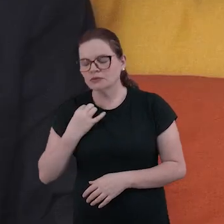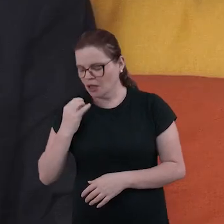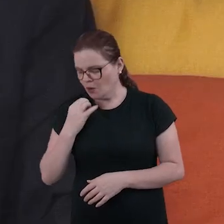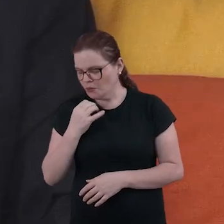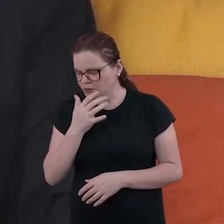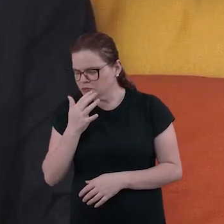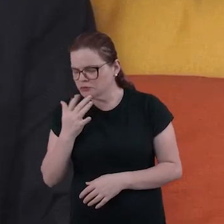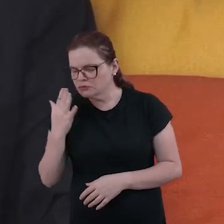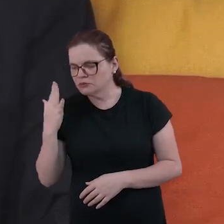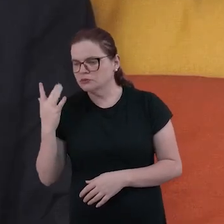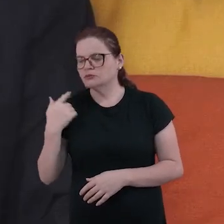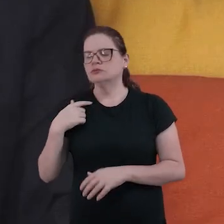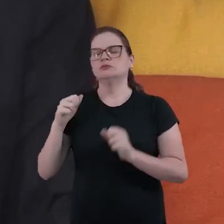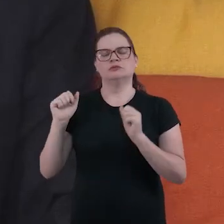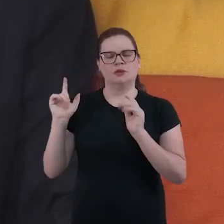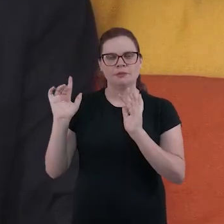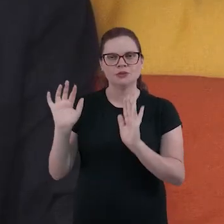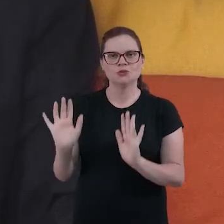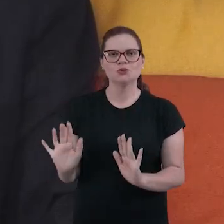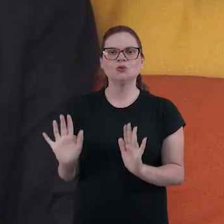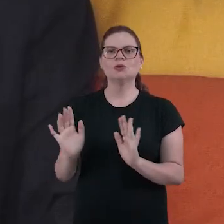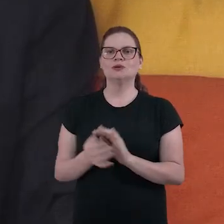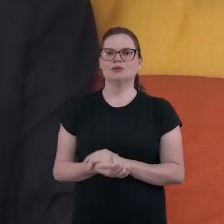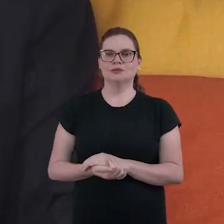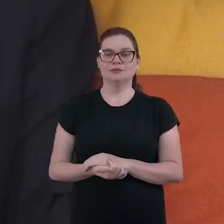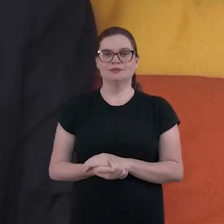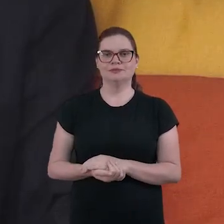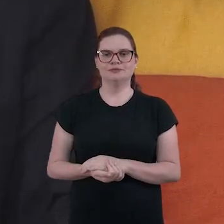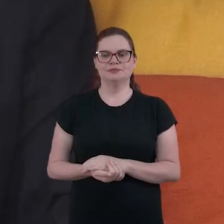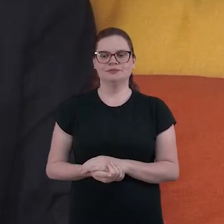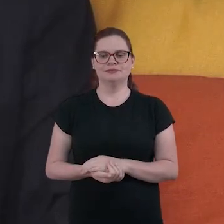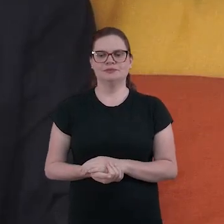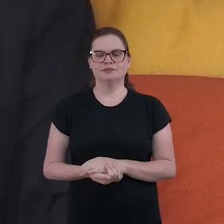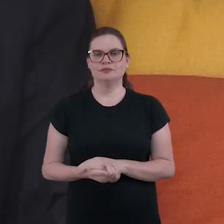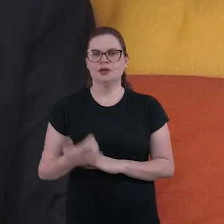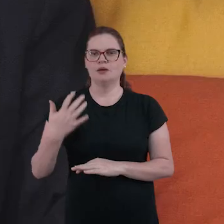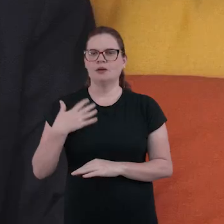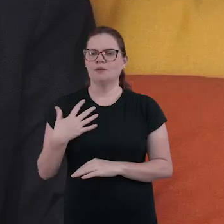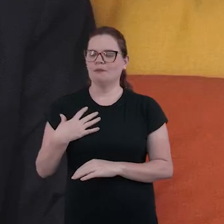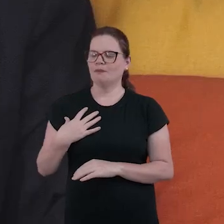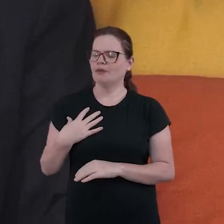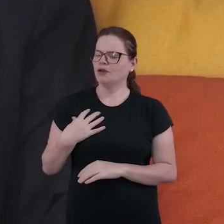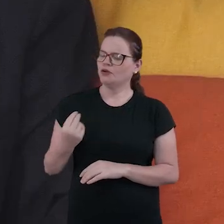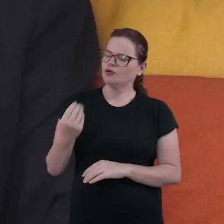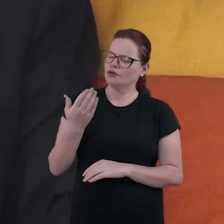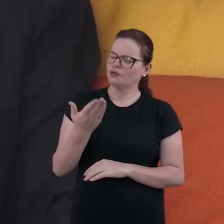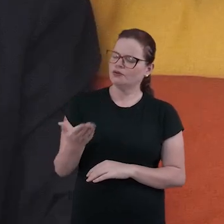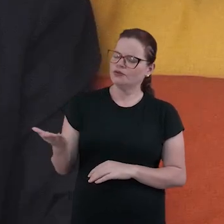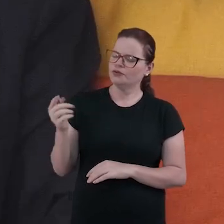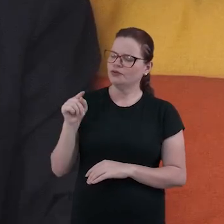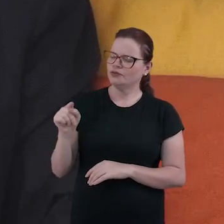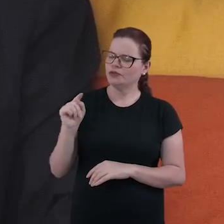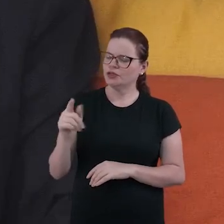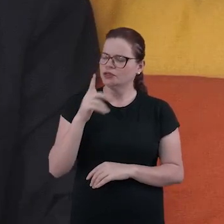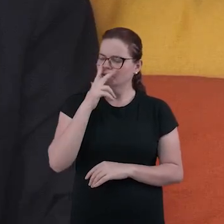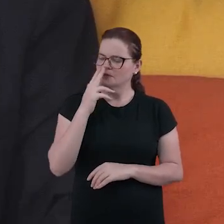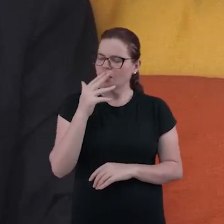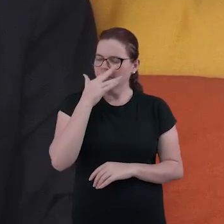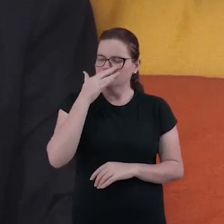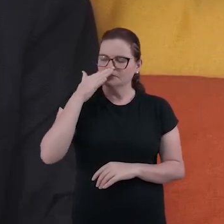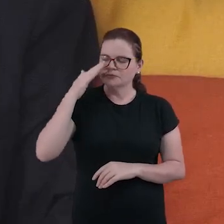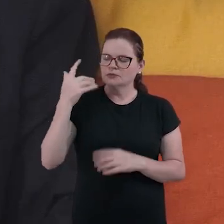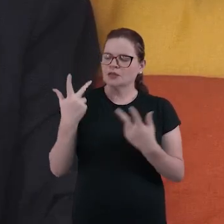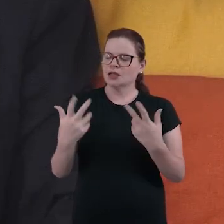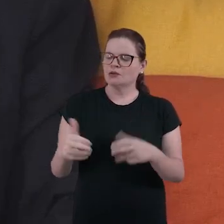vestes, abençoou. O cheiro do meu filho é como o cheiro do